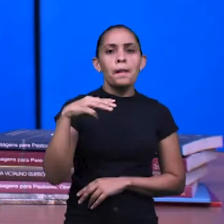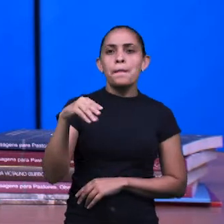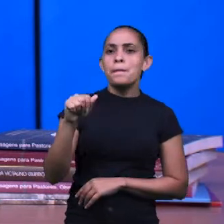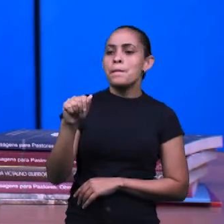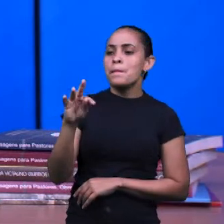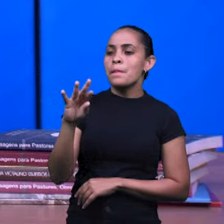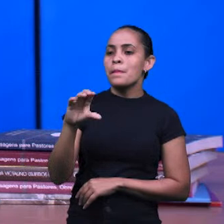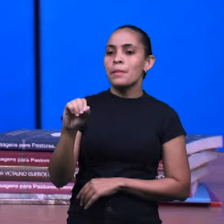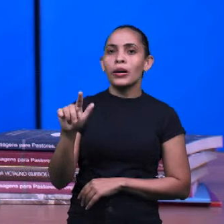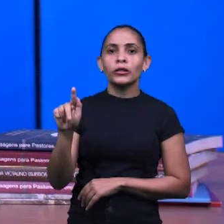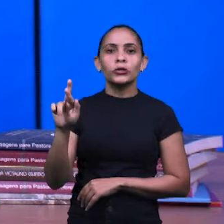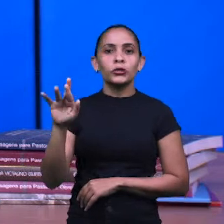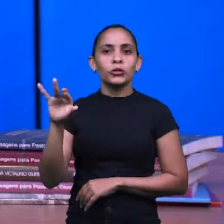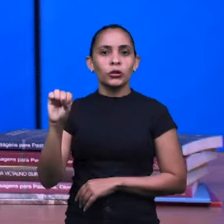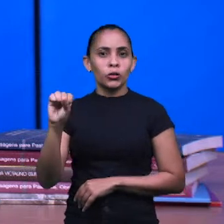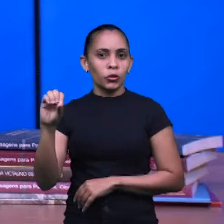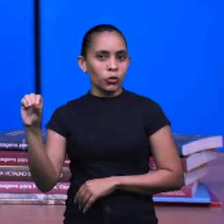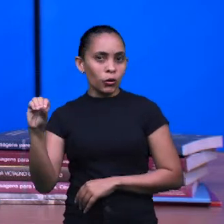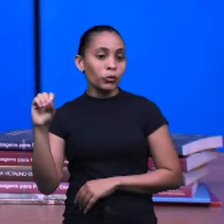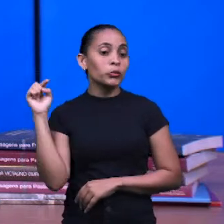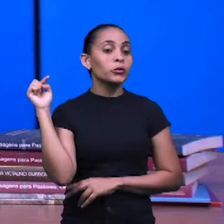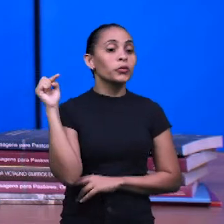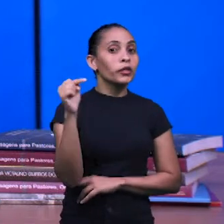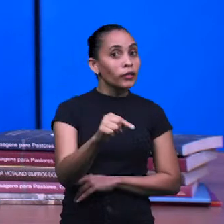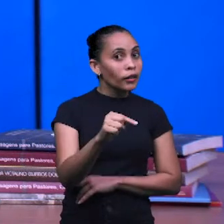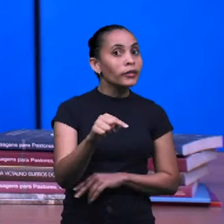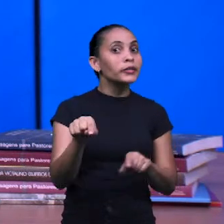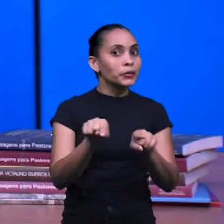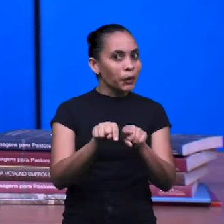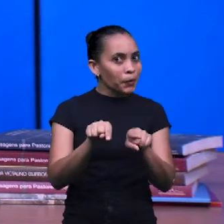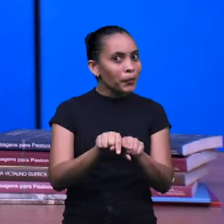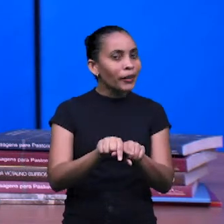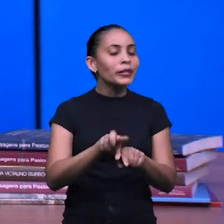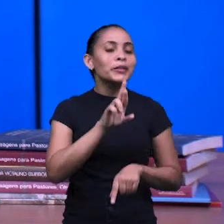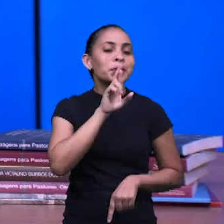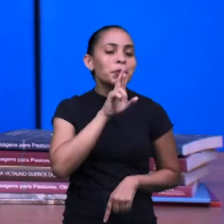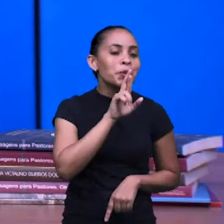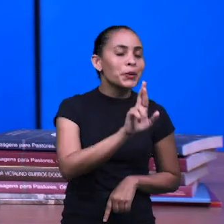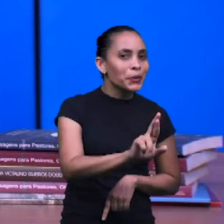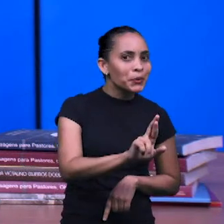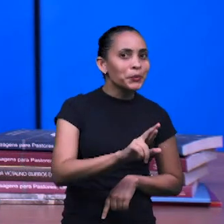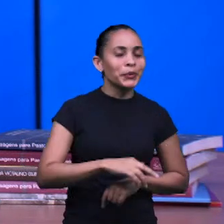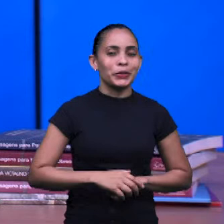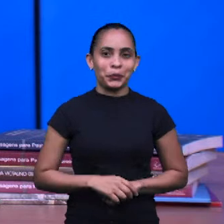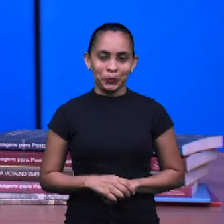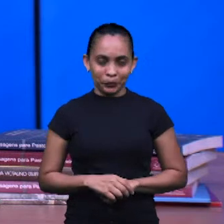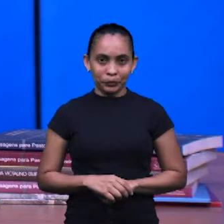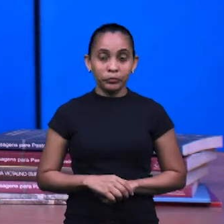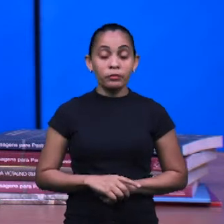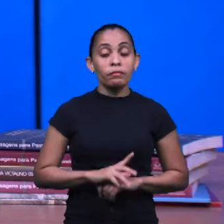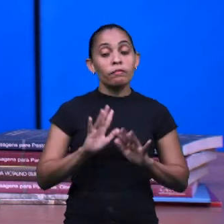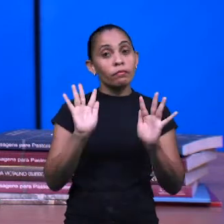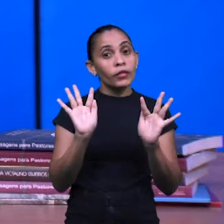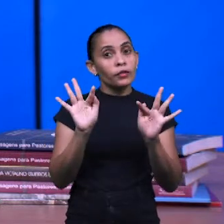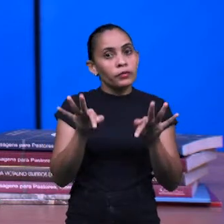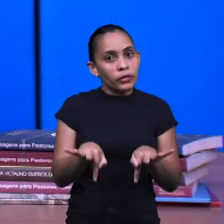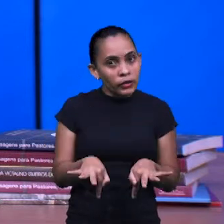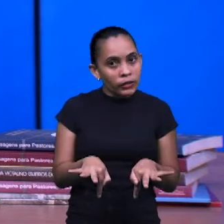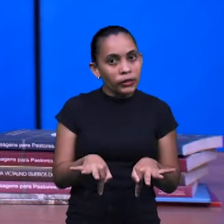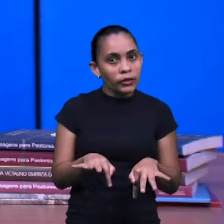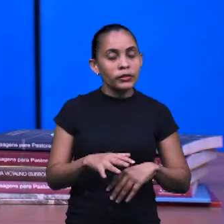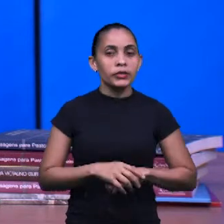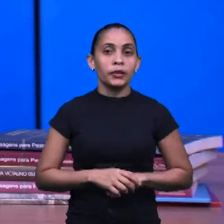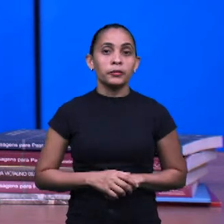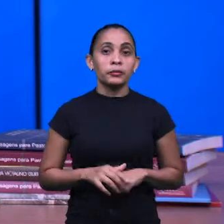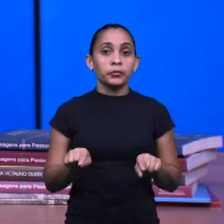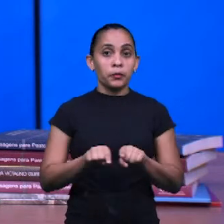um grupo de crianças da nossa igreja em Tangará da Serra também dará uma resposta. E por fim, no estado